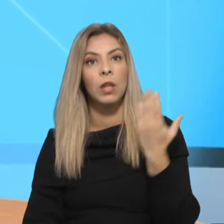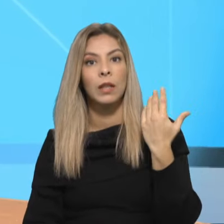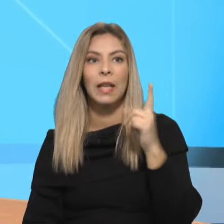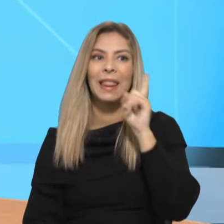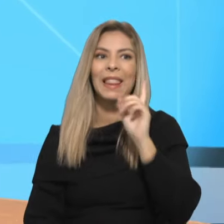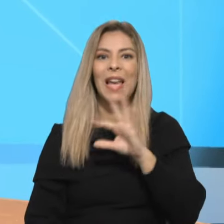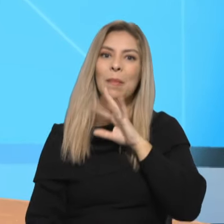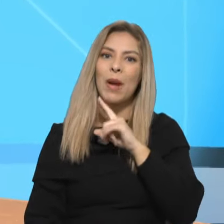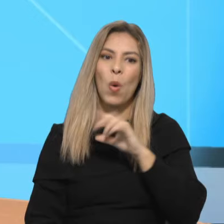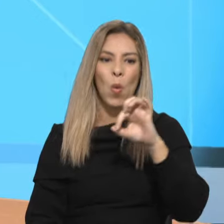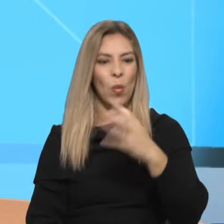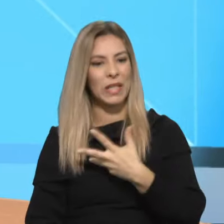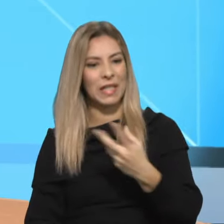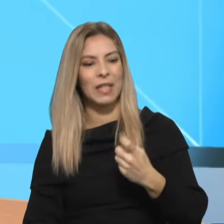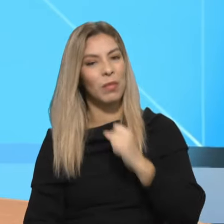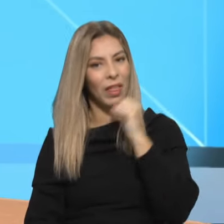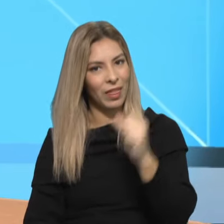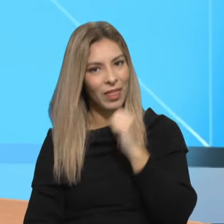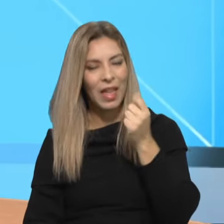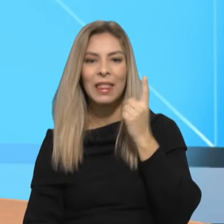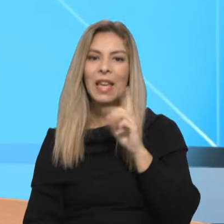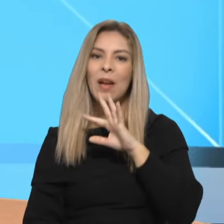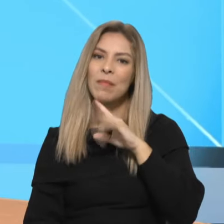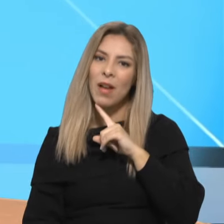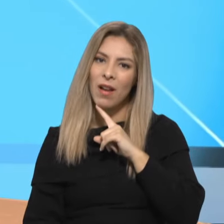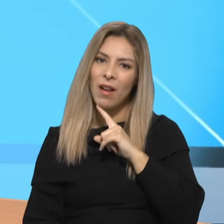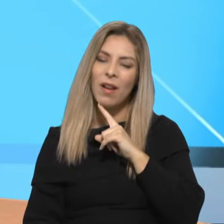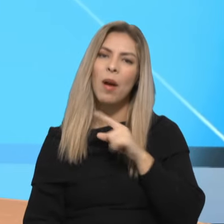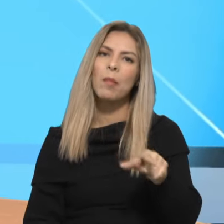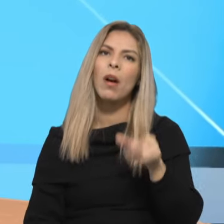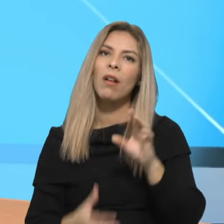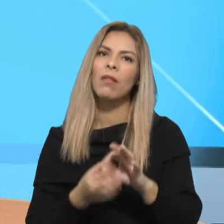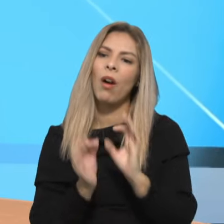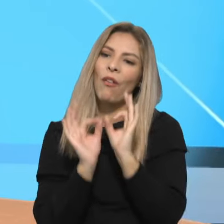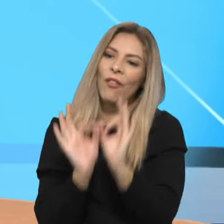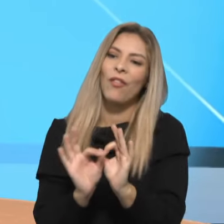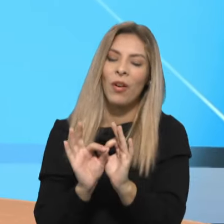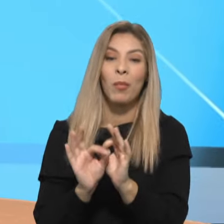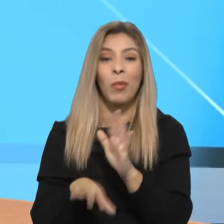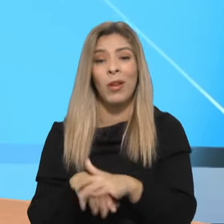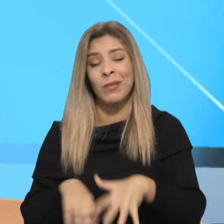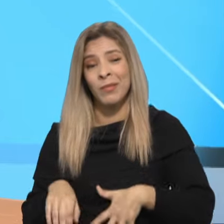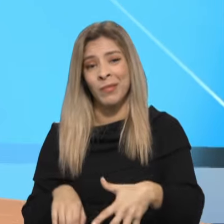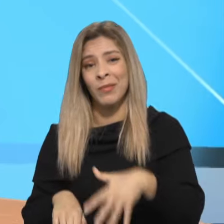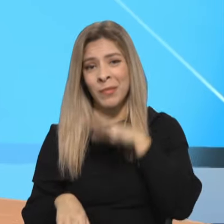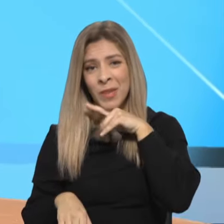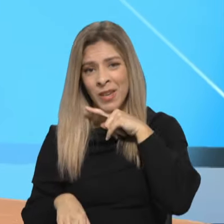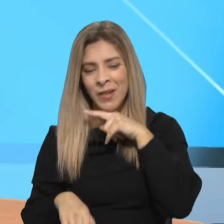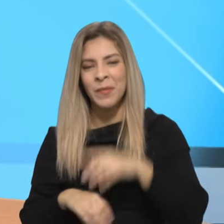é? Este 8 de dezembro. Exatamente. Que afirmação, que valorização da maternidade também acontece através desta